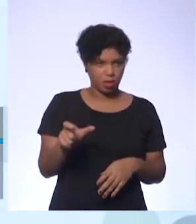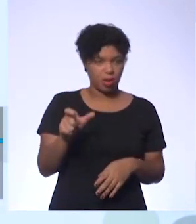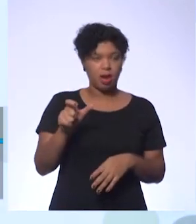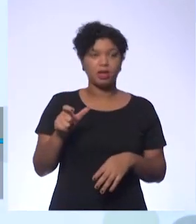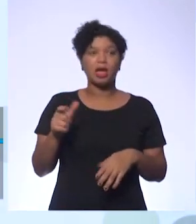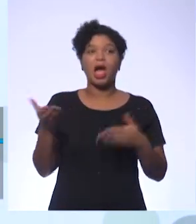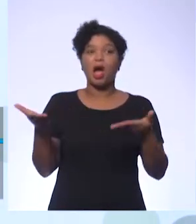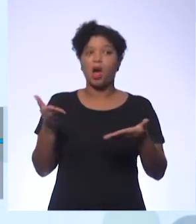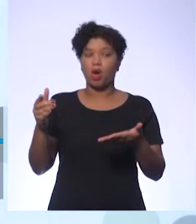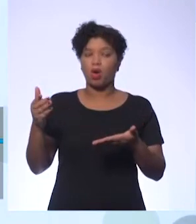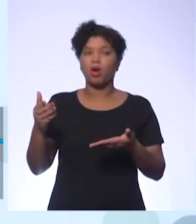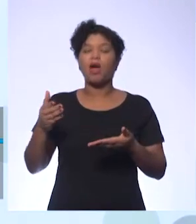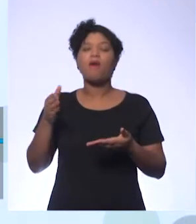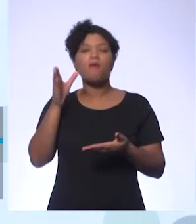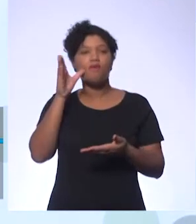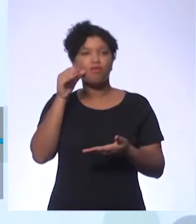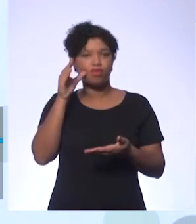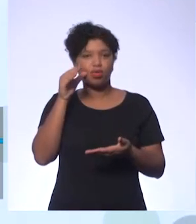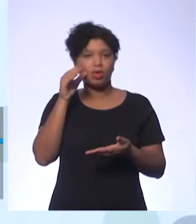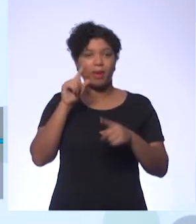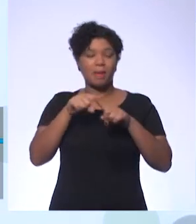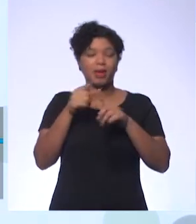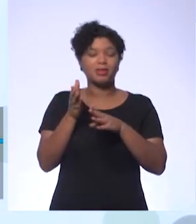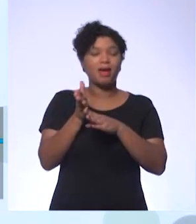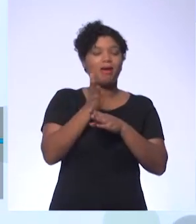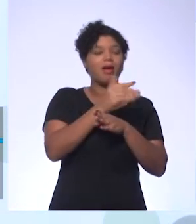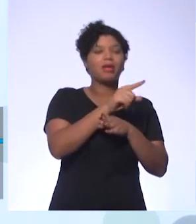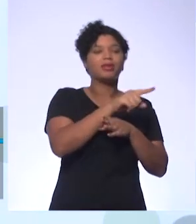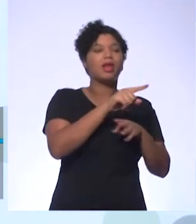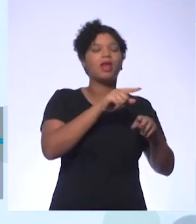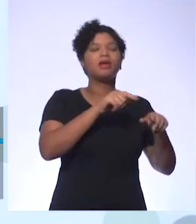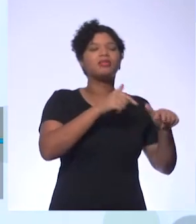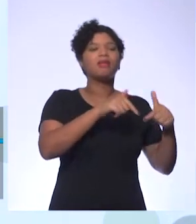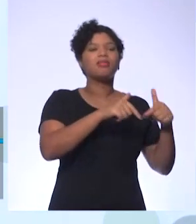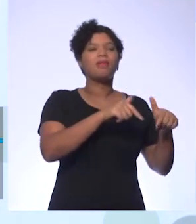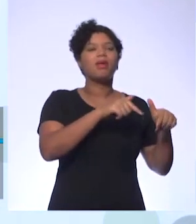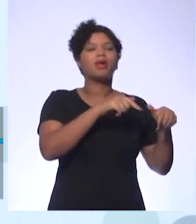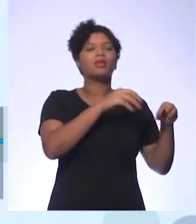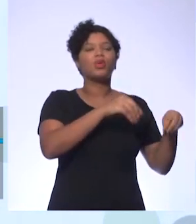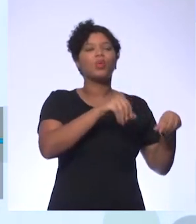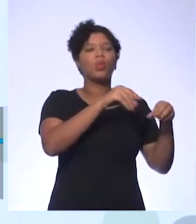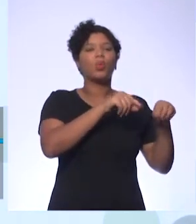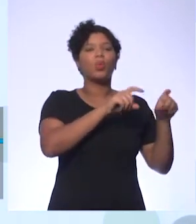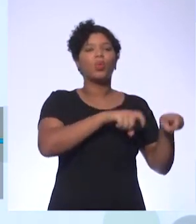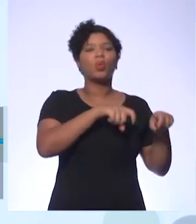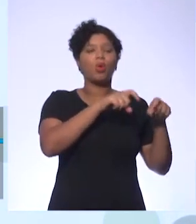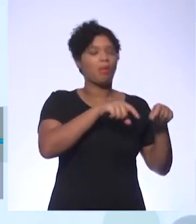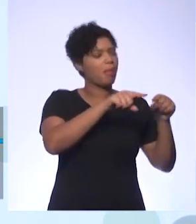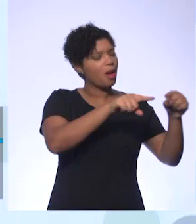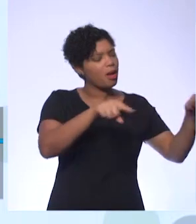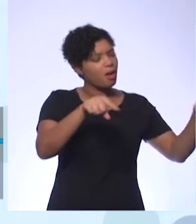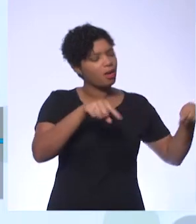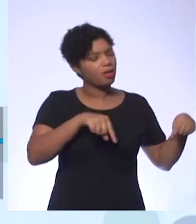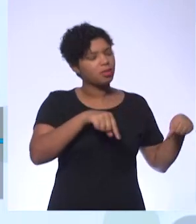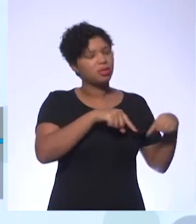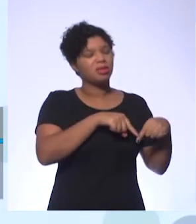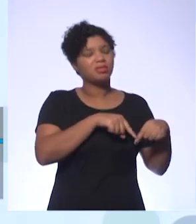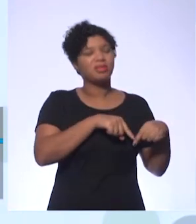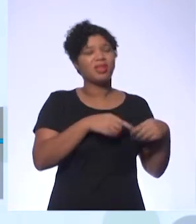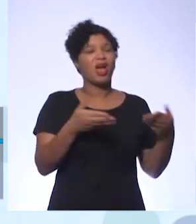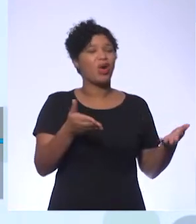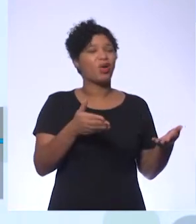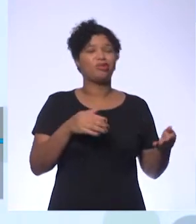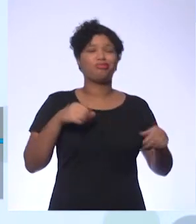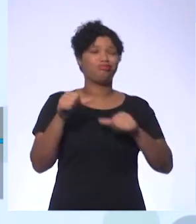um produto dentro do seu tempo e no seu espaço de onde ele morava, ou no seu espaço ali, ele passa a ter que ir para